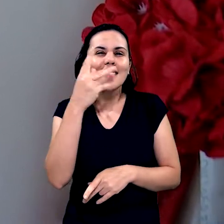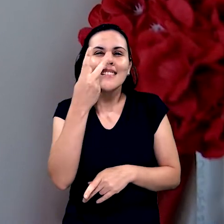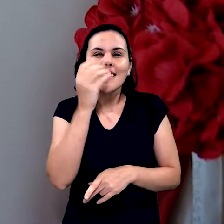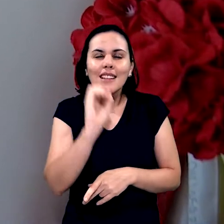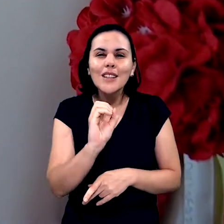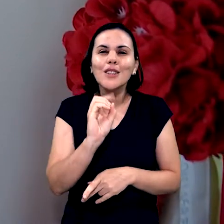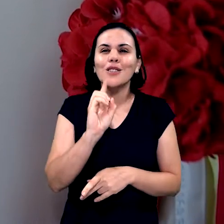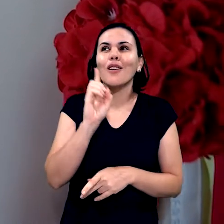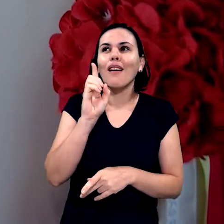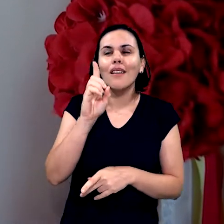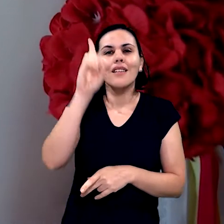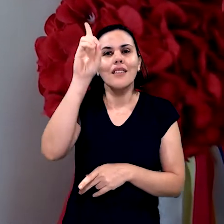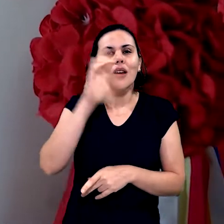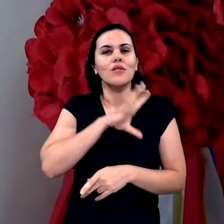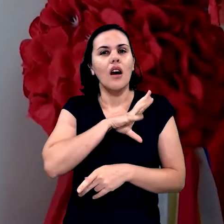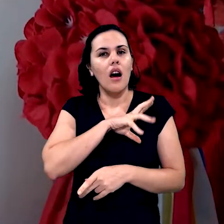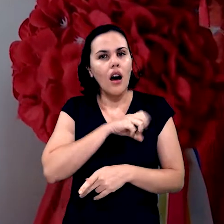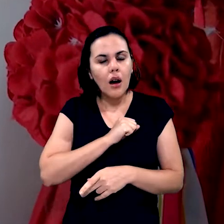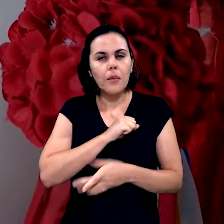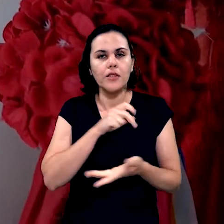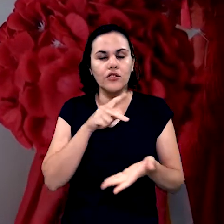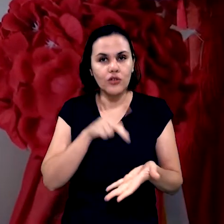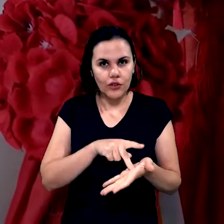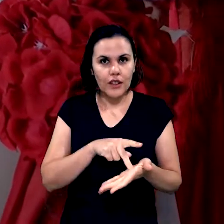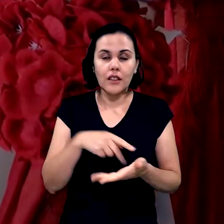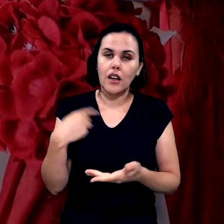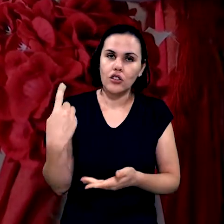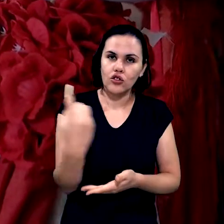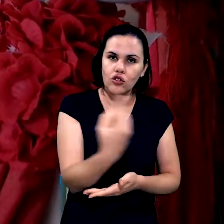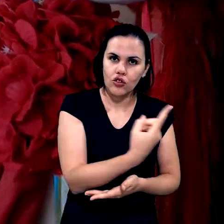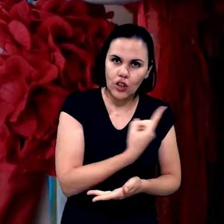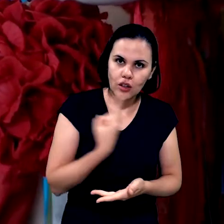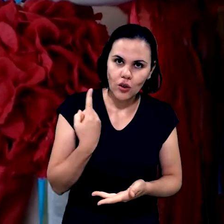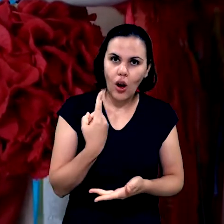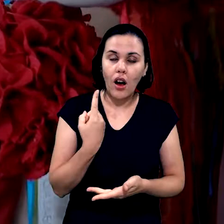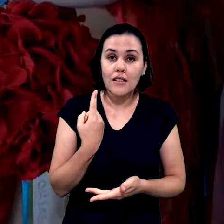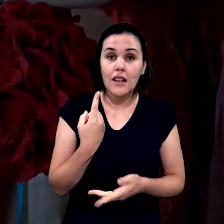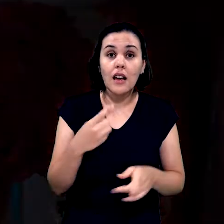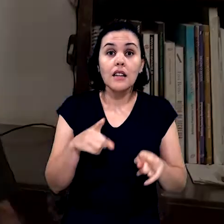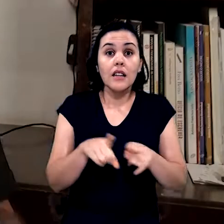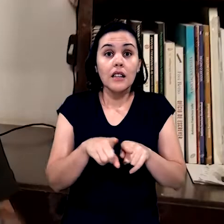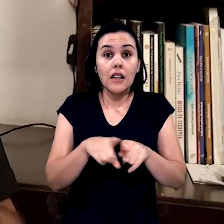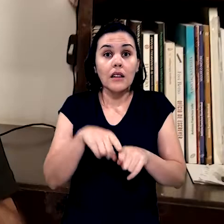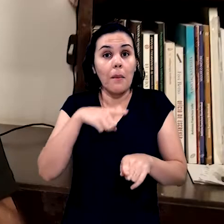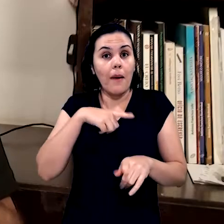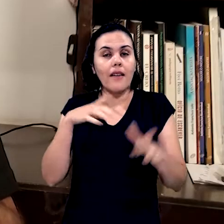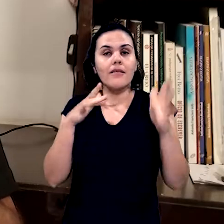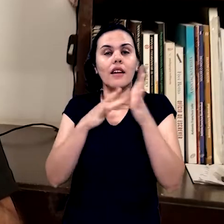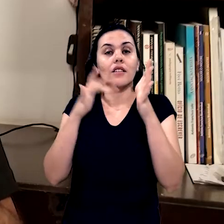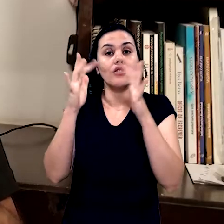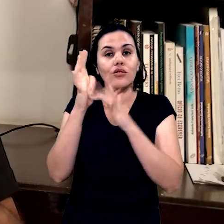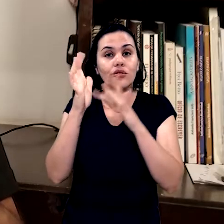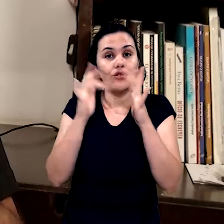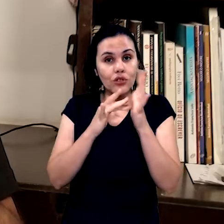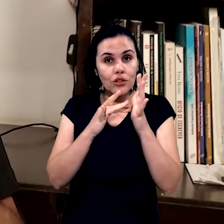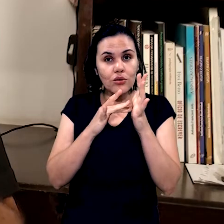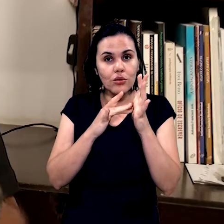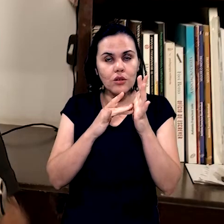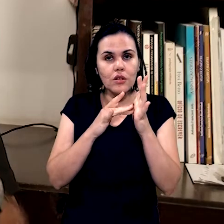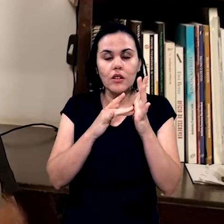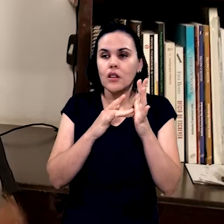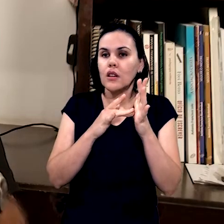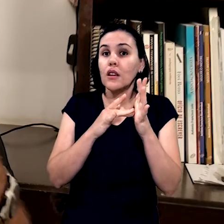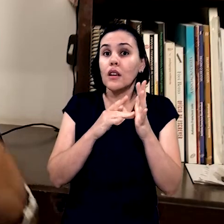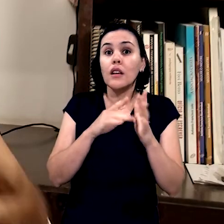ama incondicionalmente, que se de repente faz, né, se faz carne em Jesus de Nazaré,